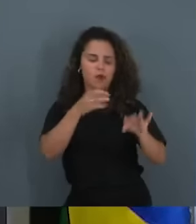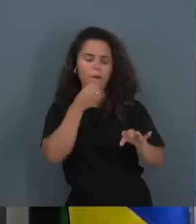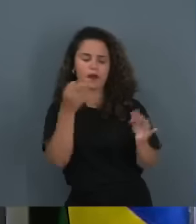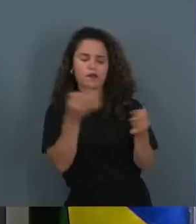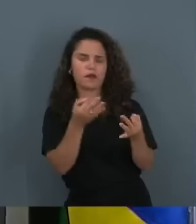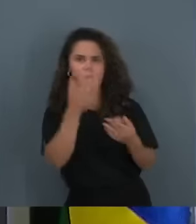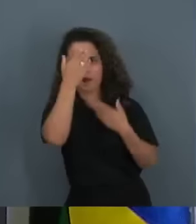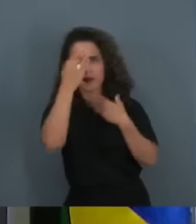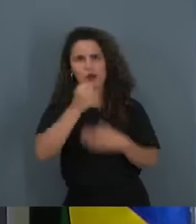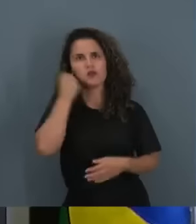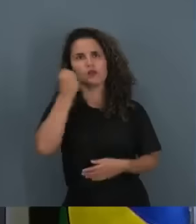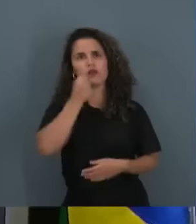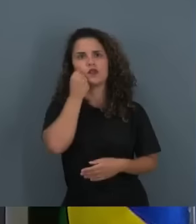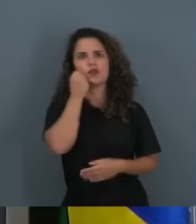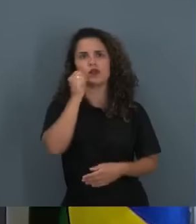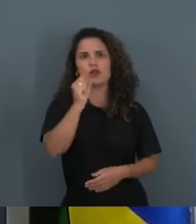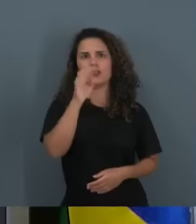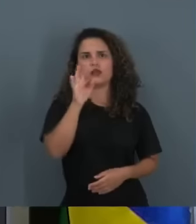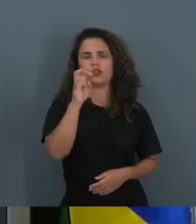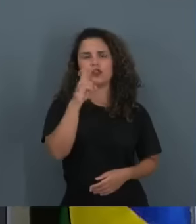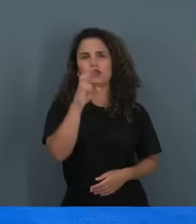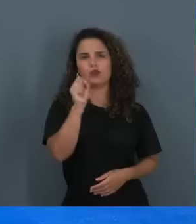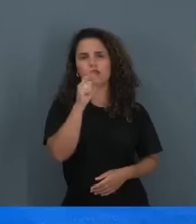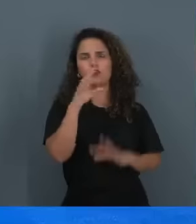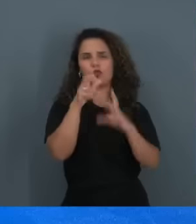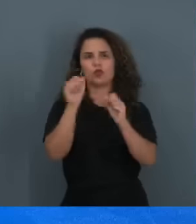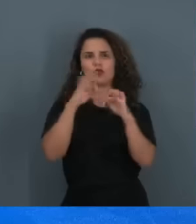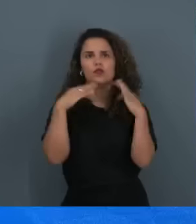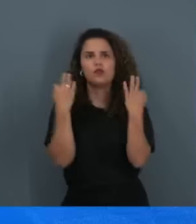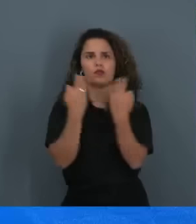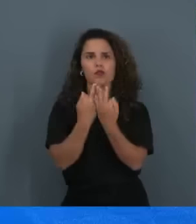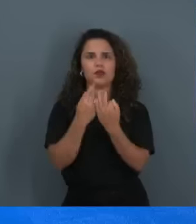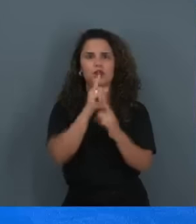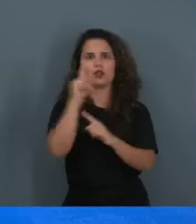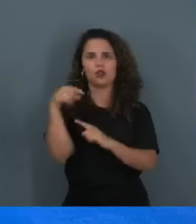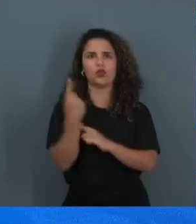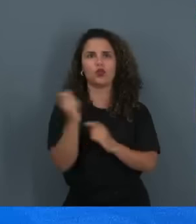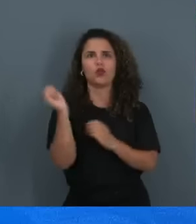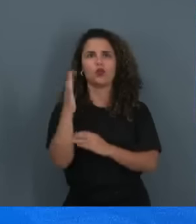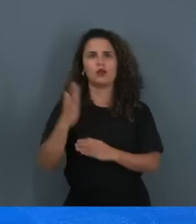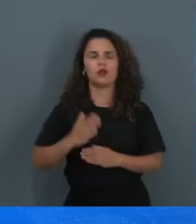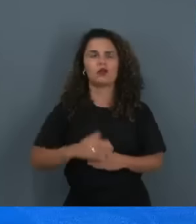Muito obrigado, senador Stevenson. Tudo de bom para o senhor, para a sua família e de todos os brasileiros.